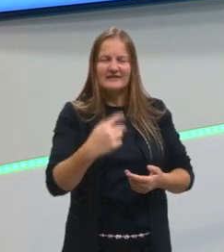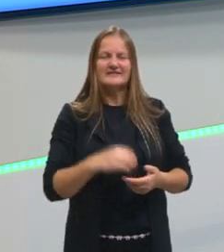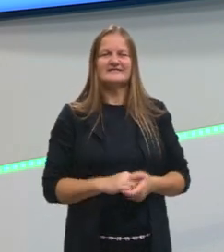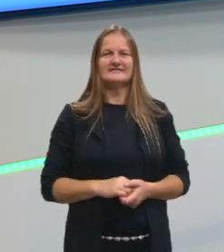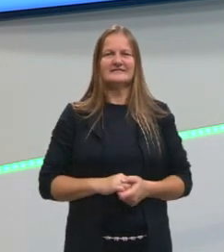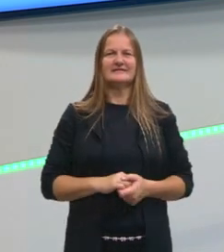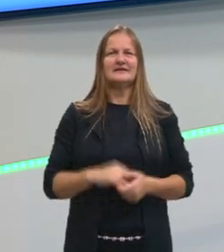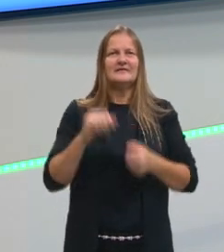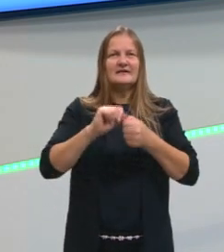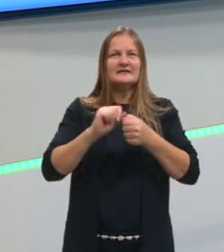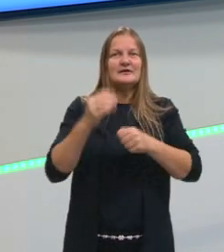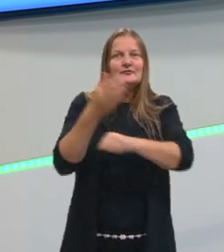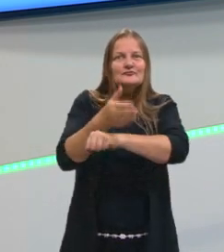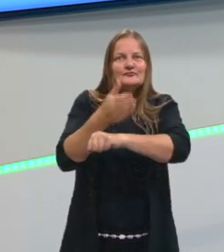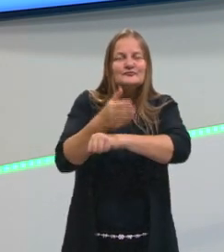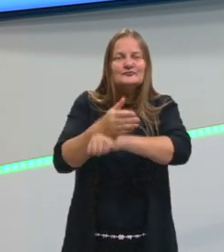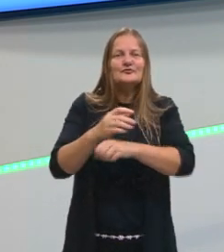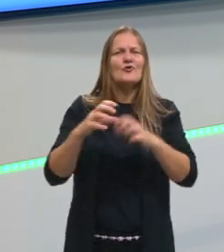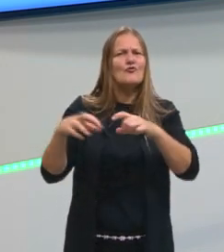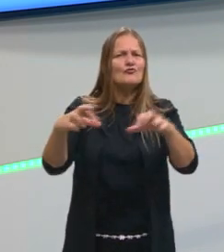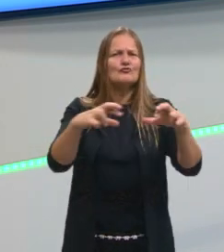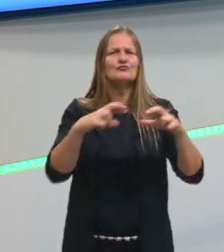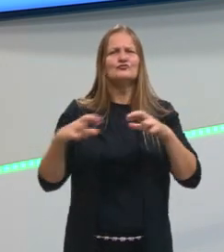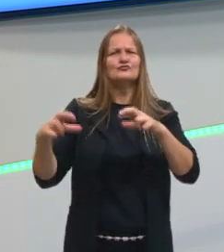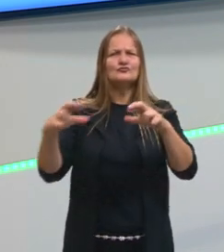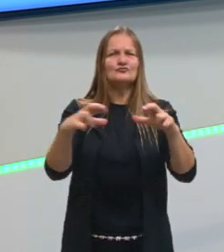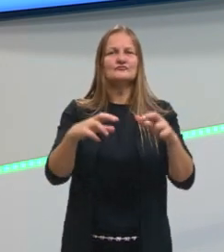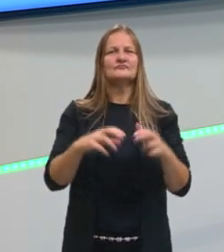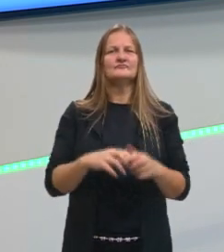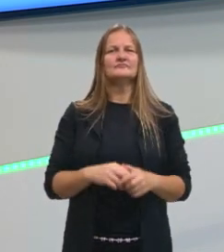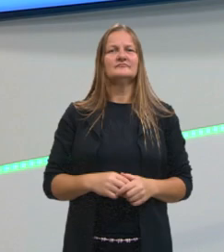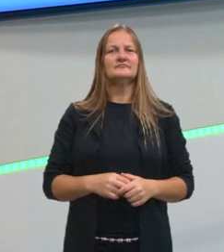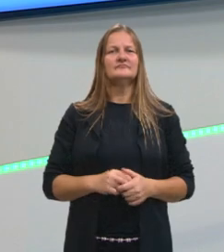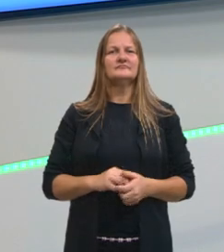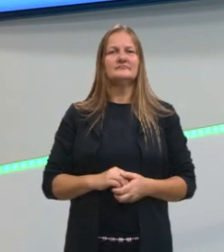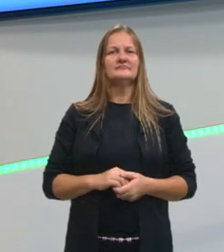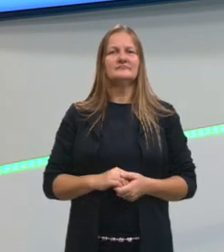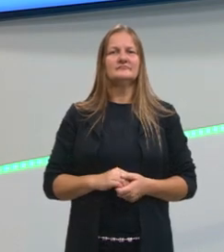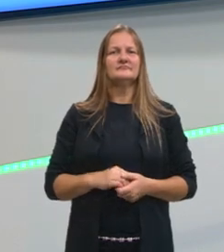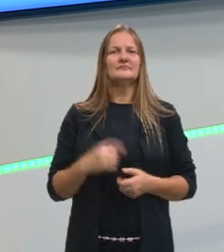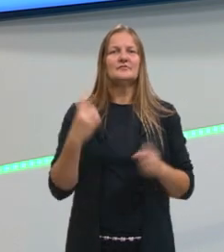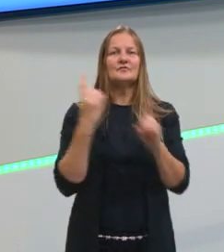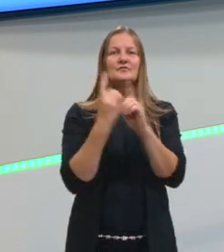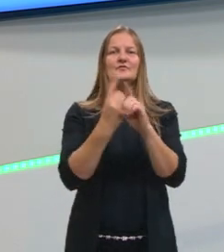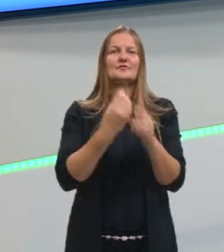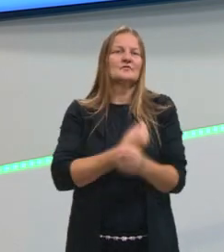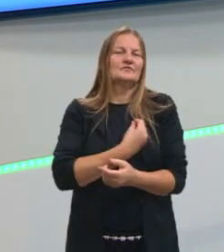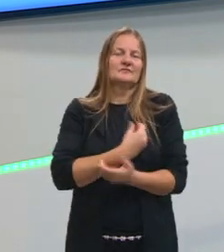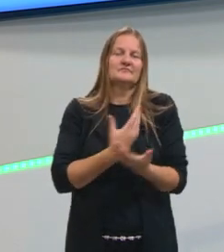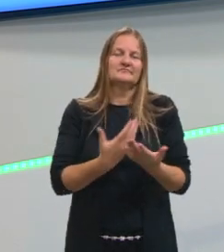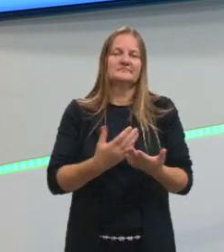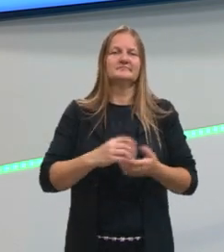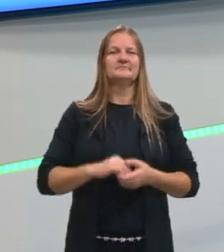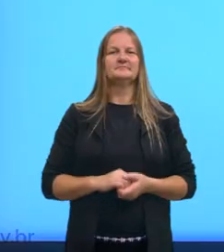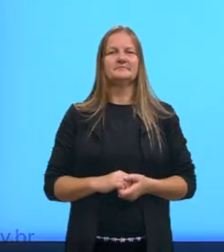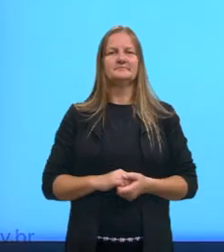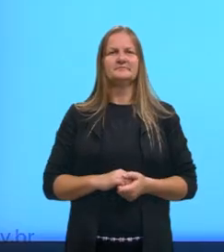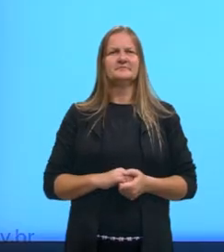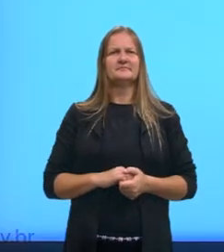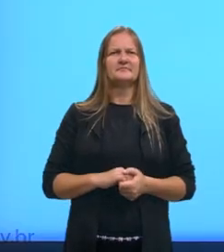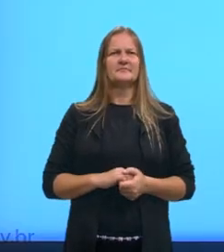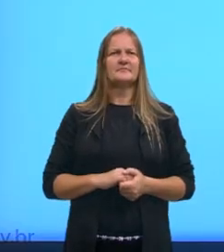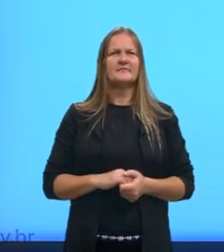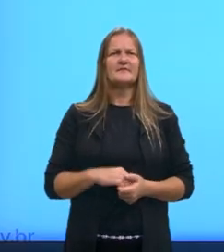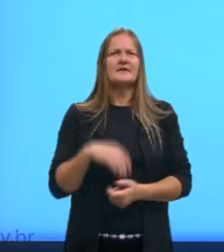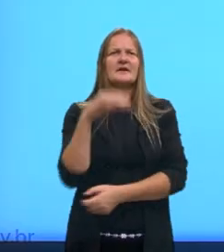e que ela faz parte em todos os setores que nós nos encontramos nos deparamos então